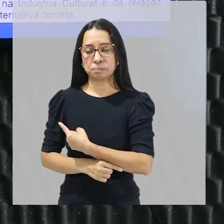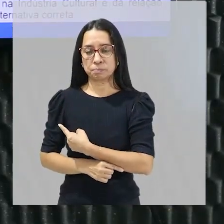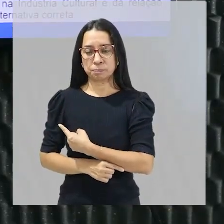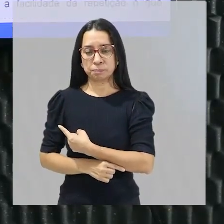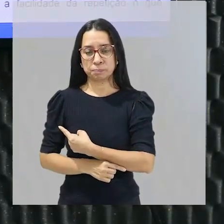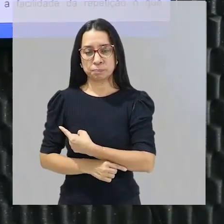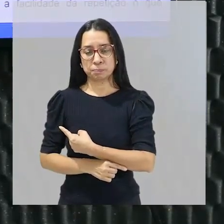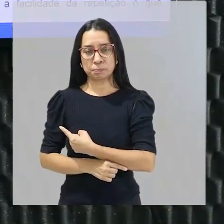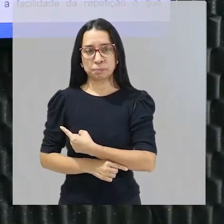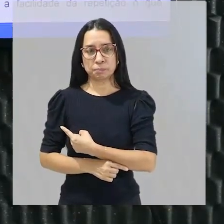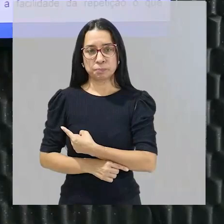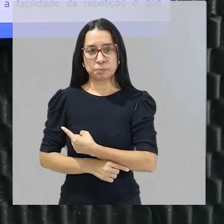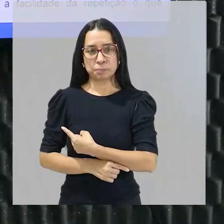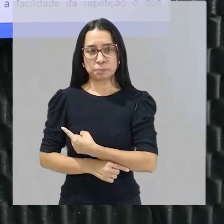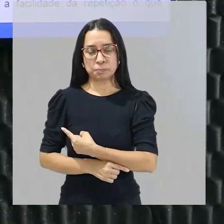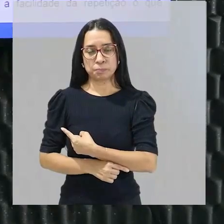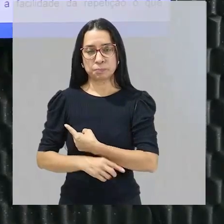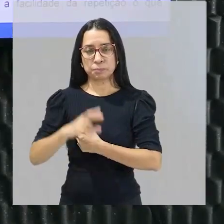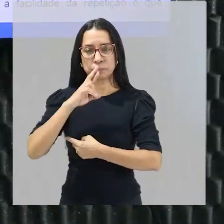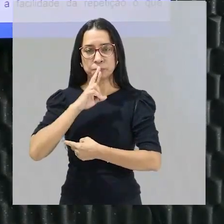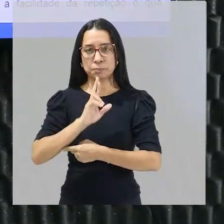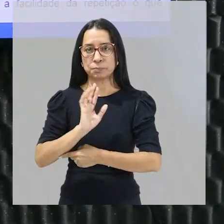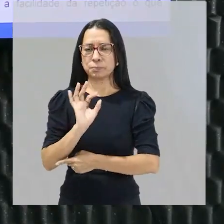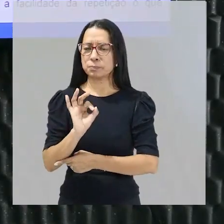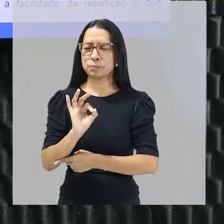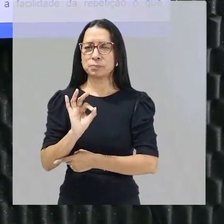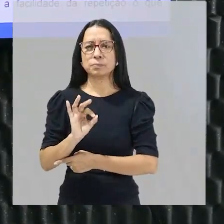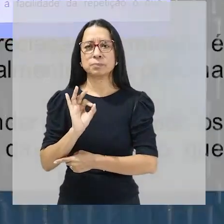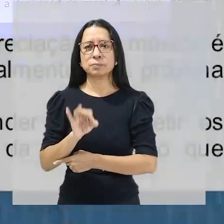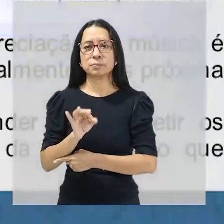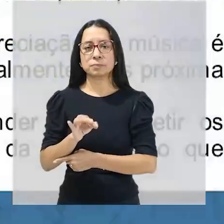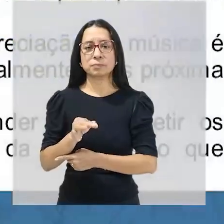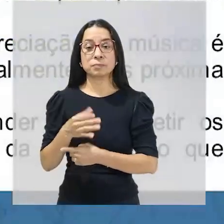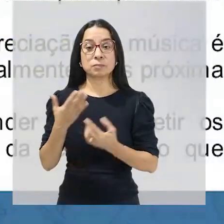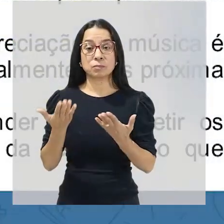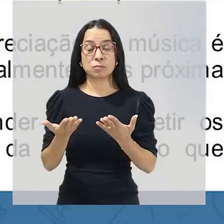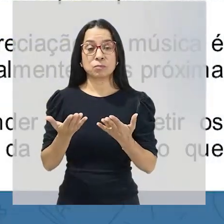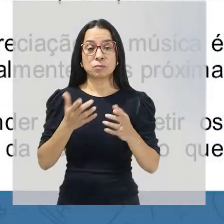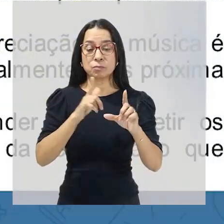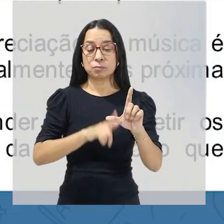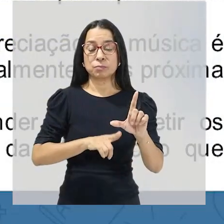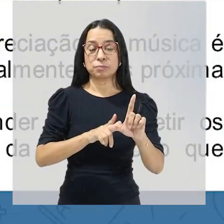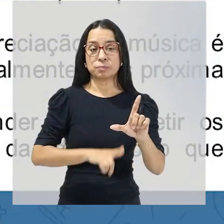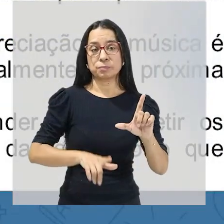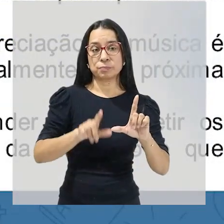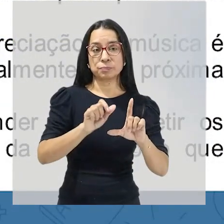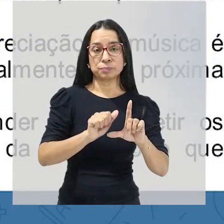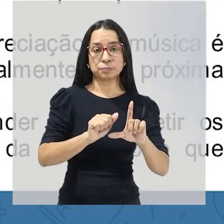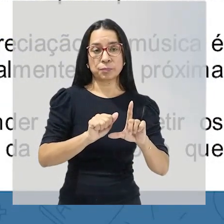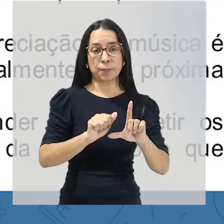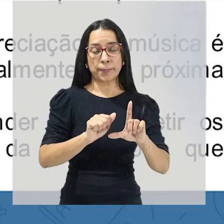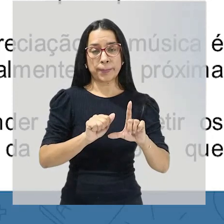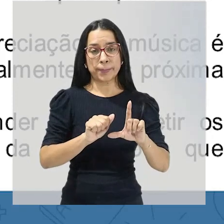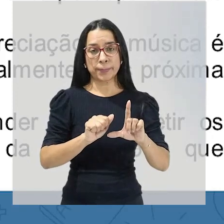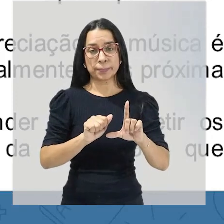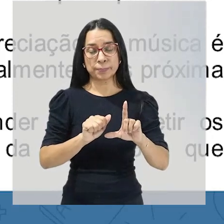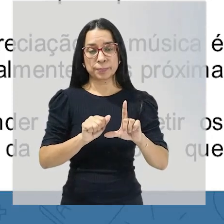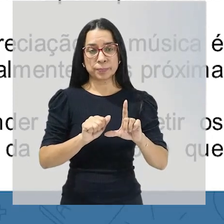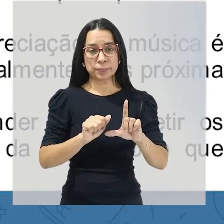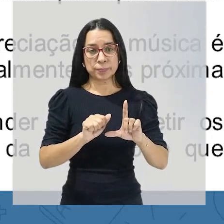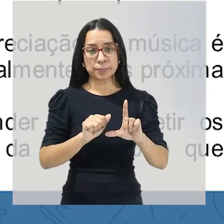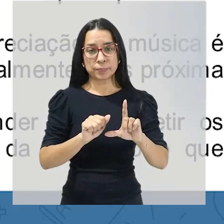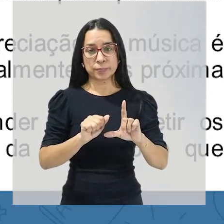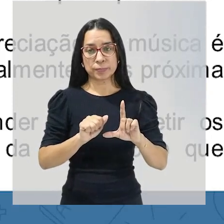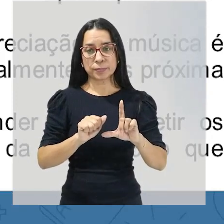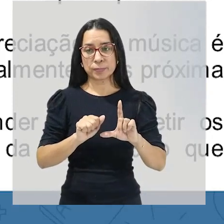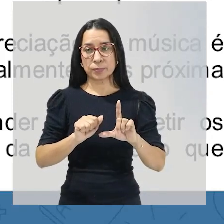Adorno, assinale a alternativa correta. Letra A, preste atenção, vamos lá. A impossibilidade de